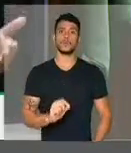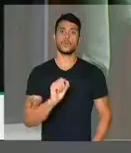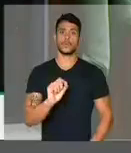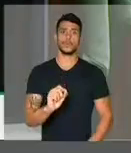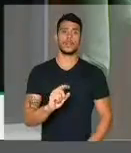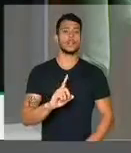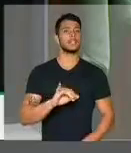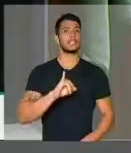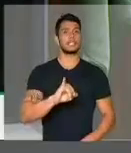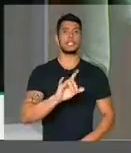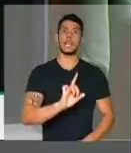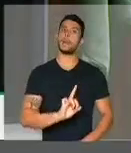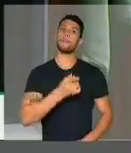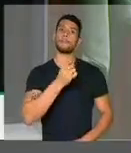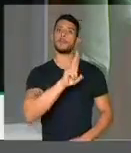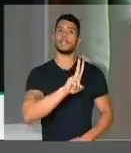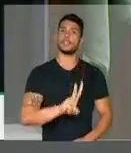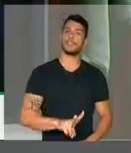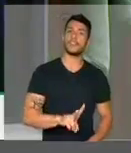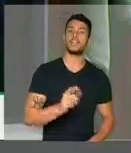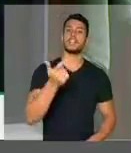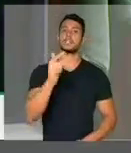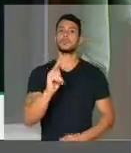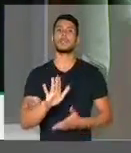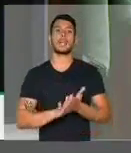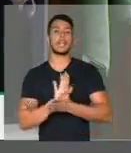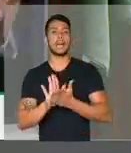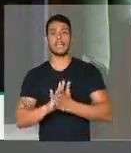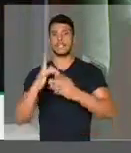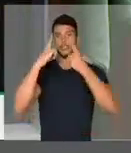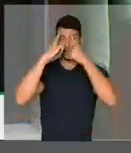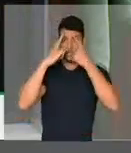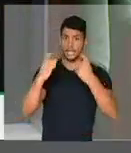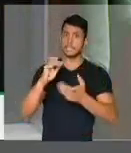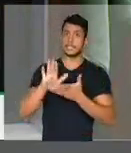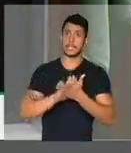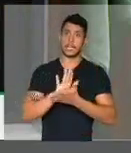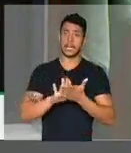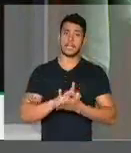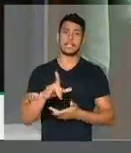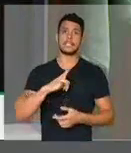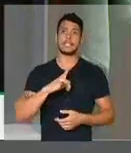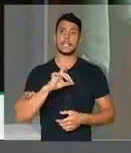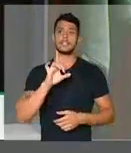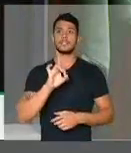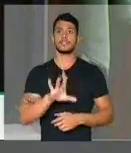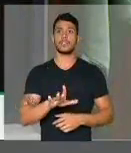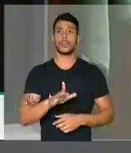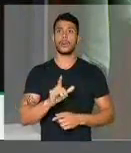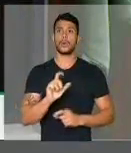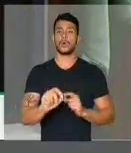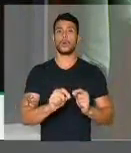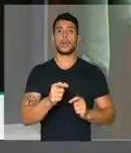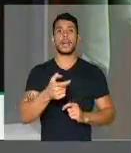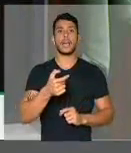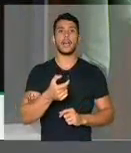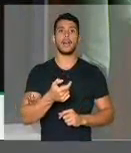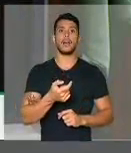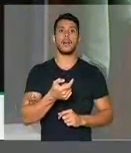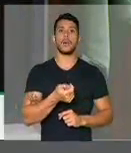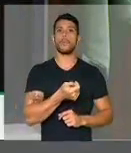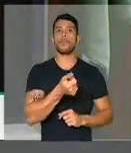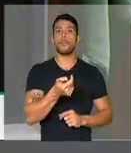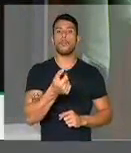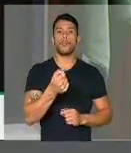ela primária, não tendo agido com violência e sendo portadora de pequena